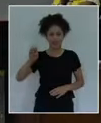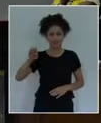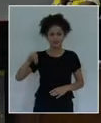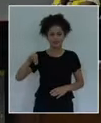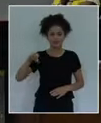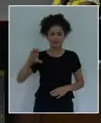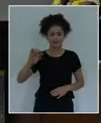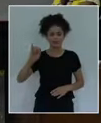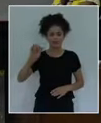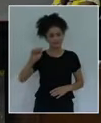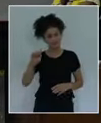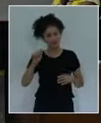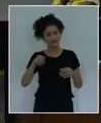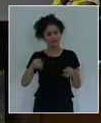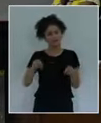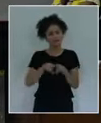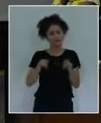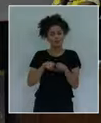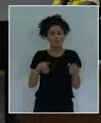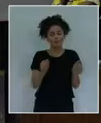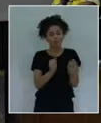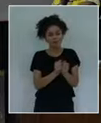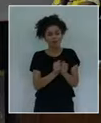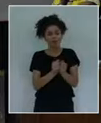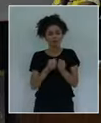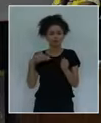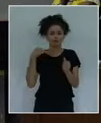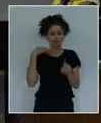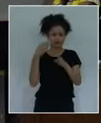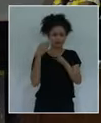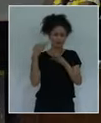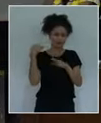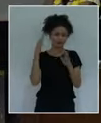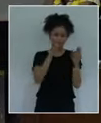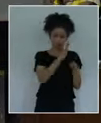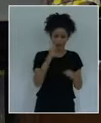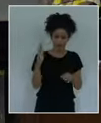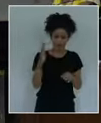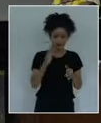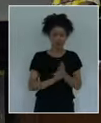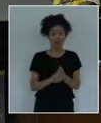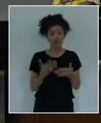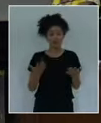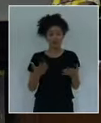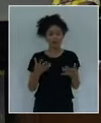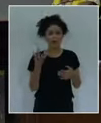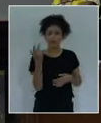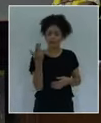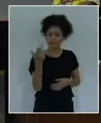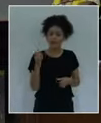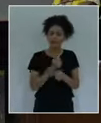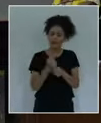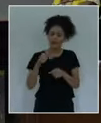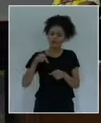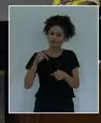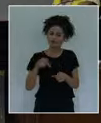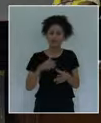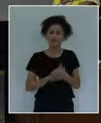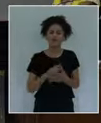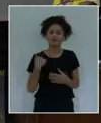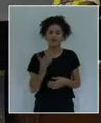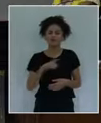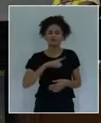Brasil. Praticamente foi o que aconteceu esse ano, que nós chegamos a ter o volume lá de